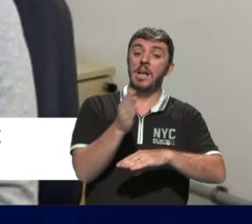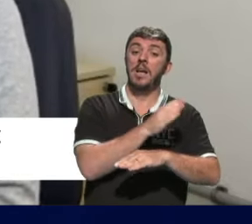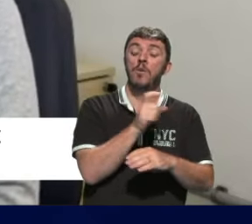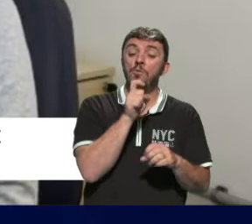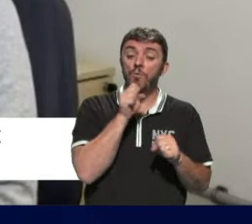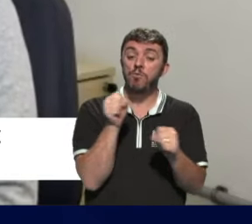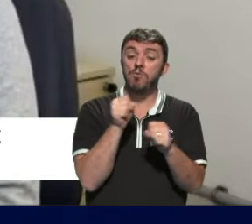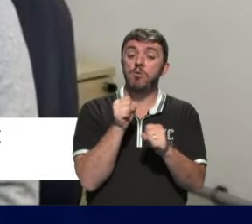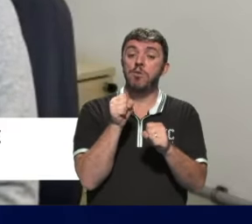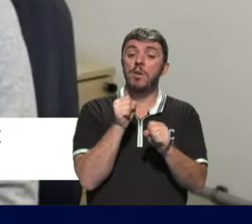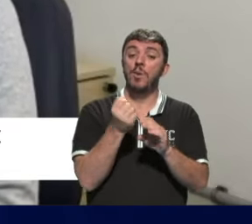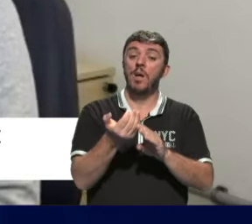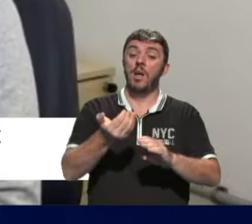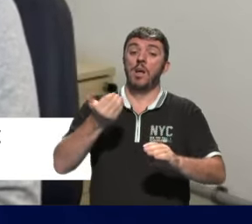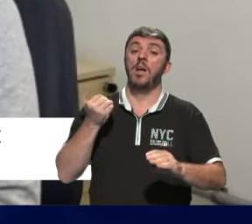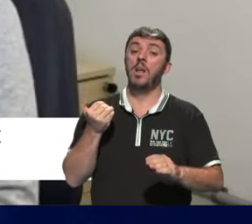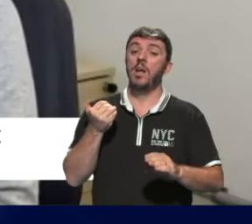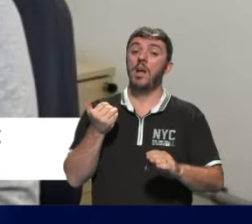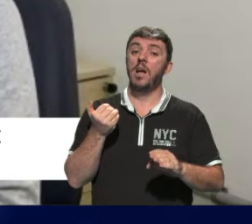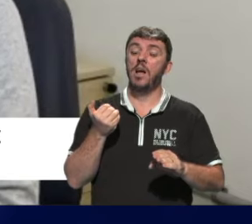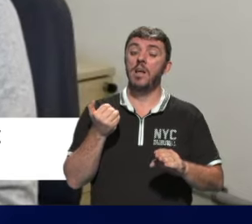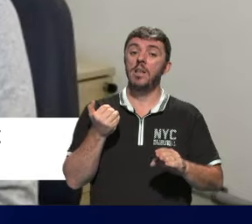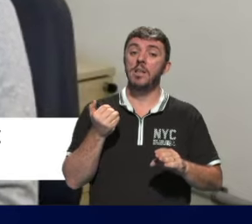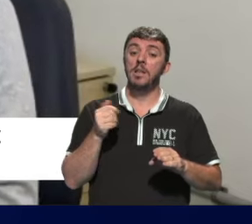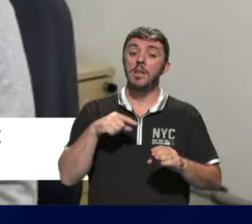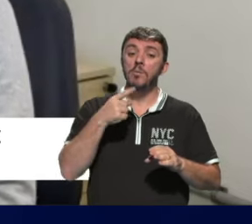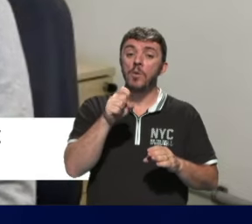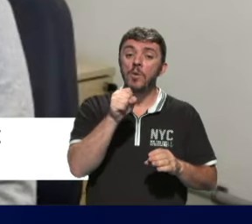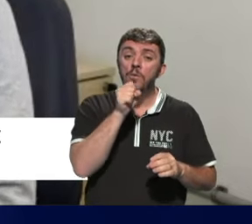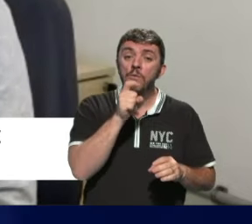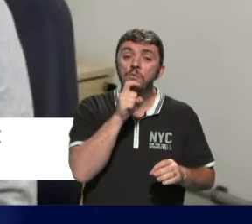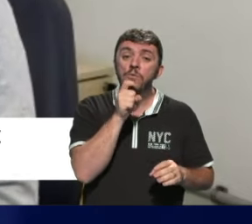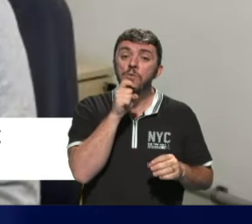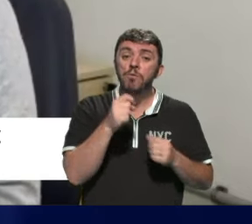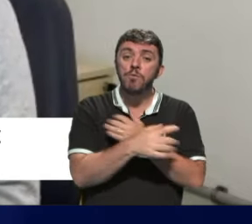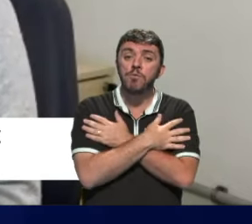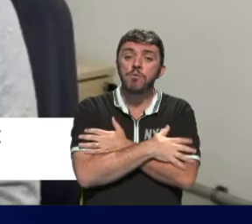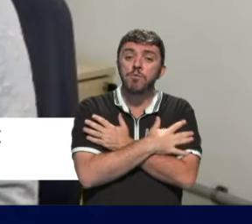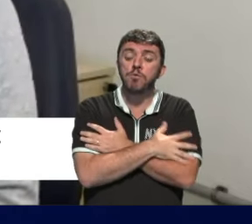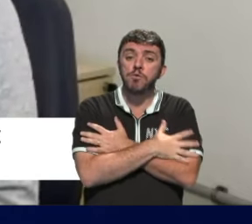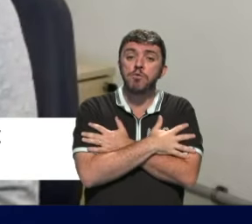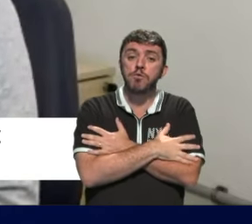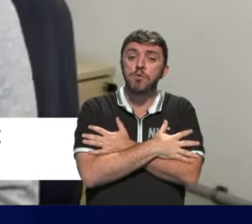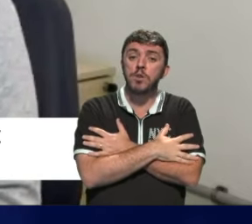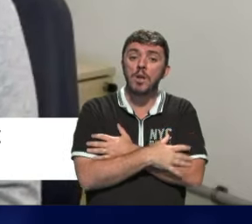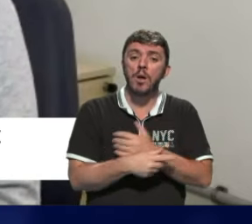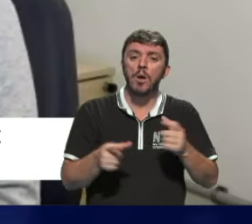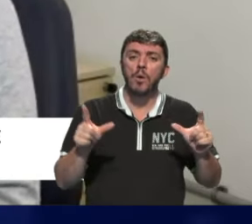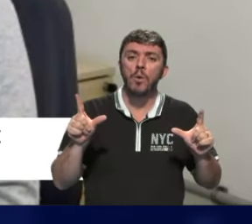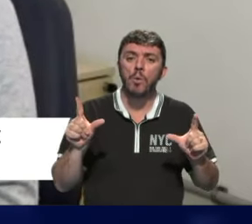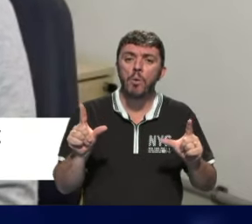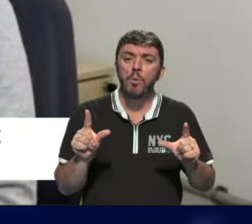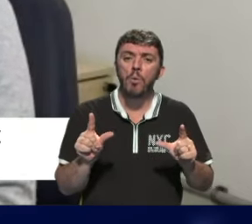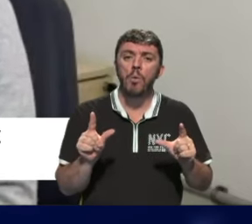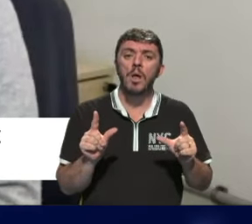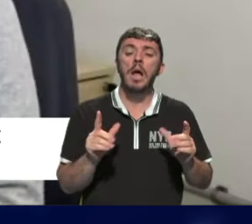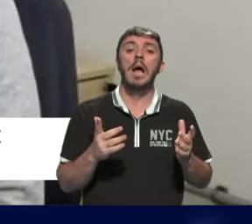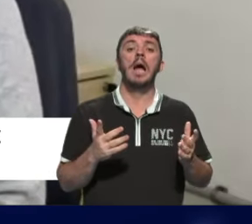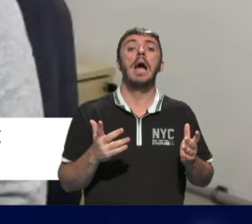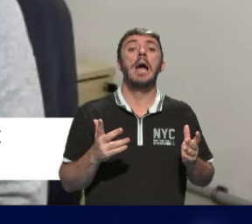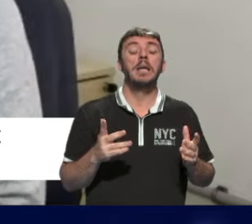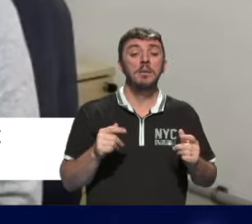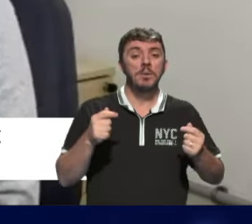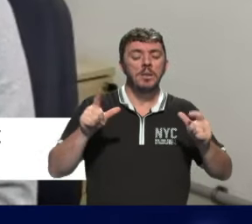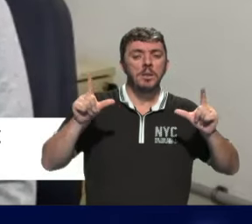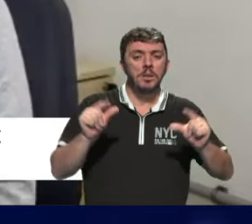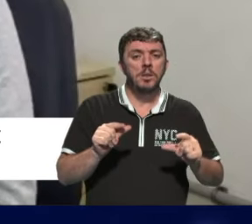o inverno, onde as temperaturas estão mais baixas, os ambientes mais fechados, haja a diminuição do risco